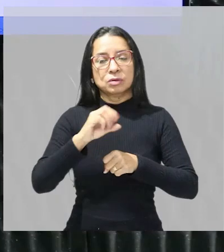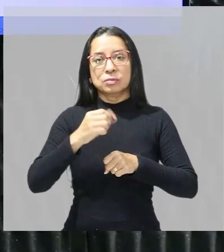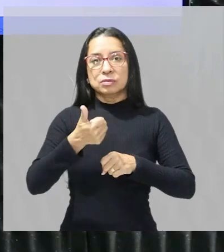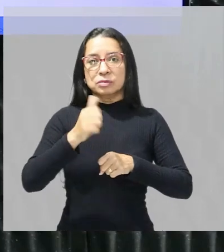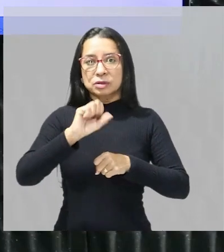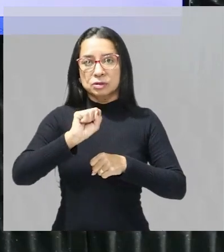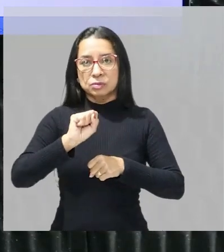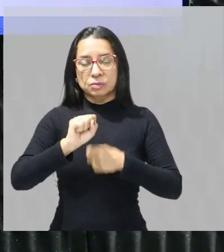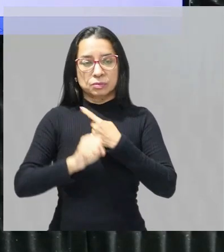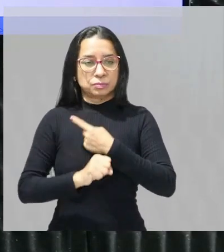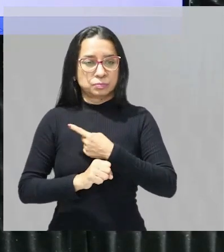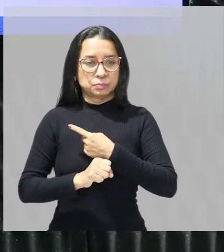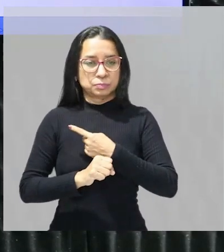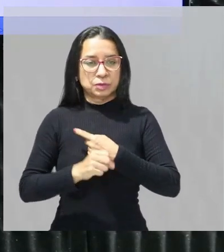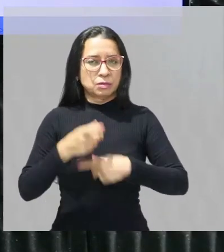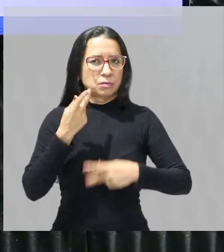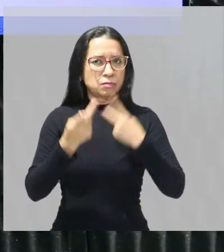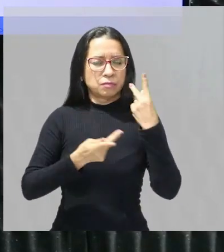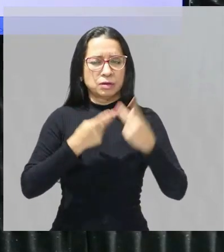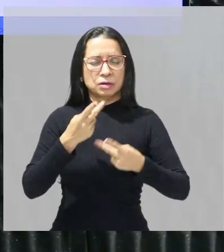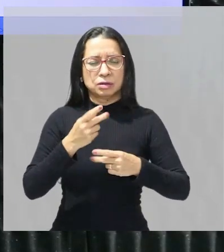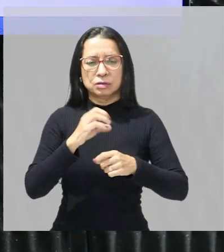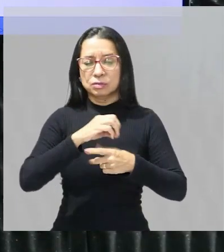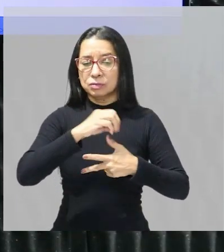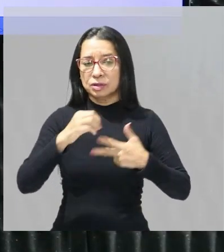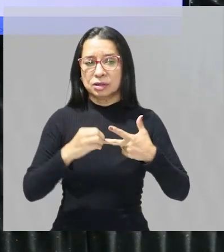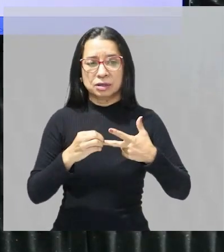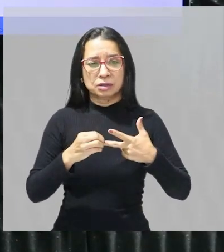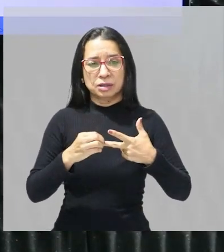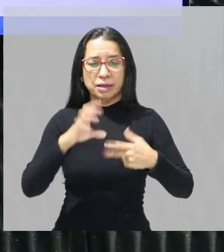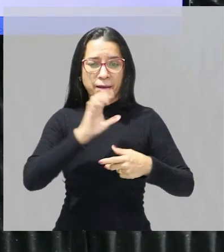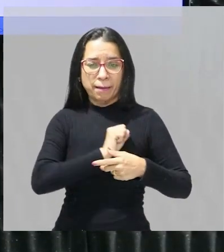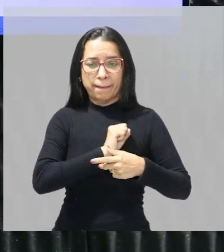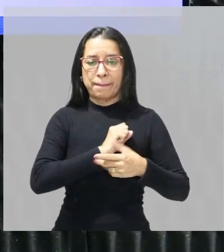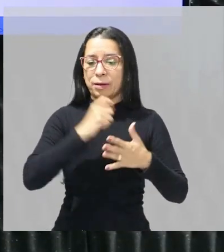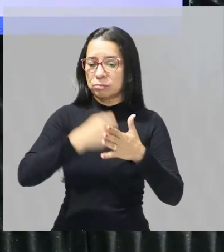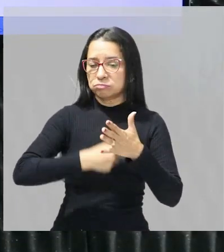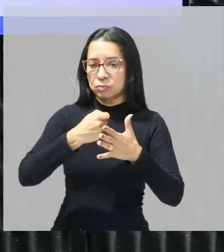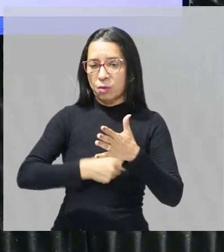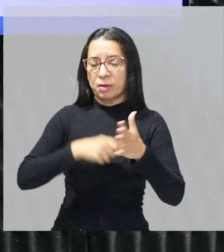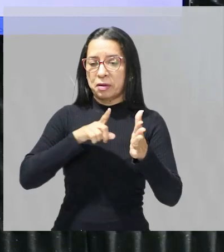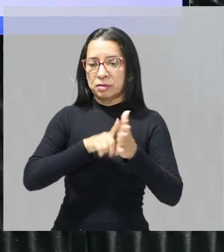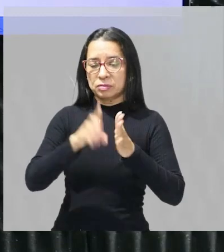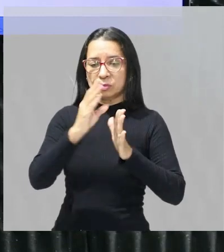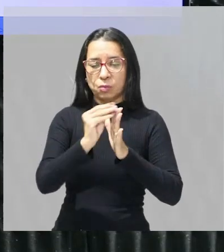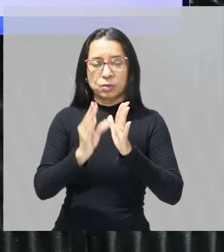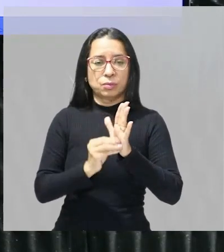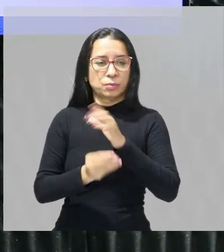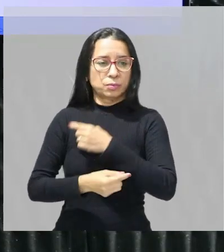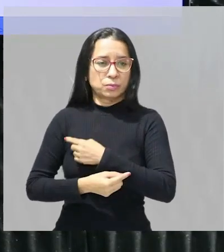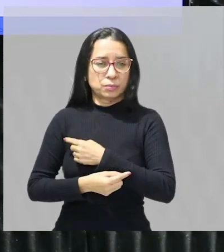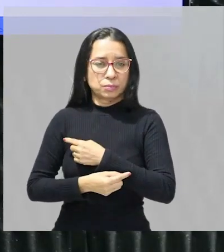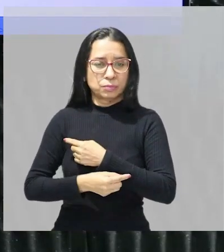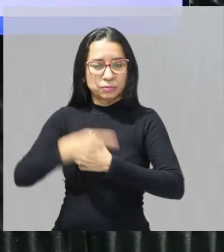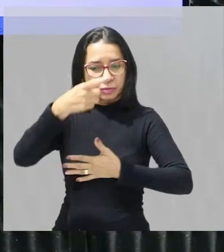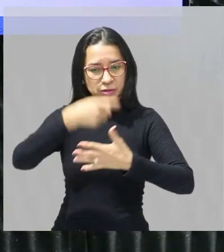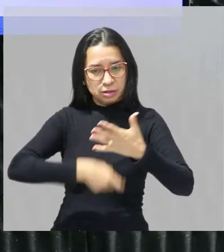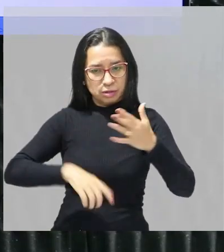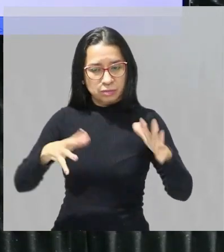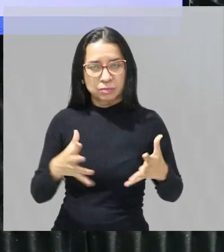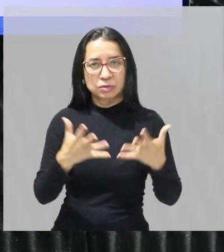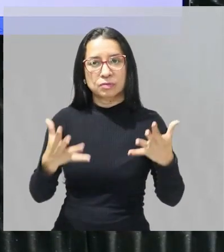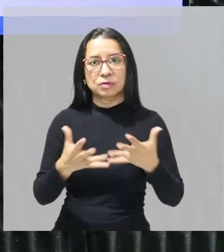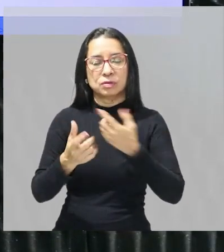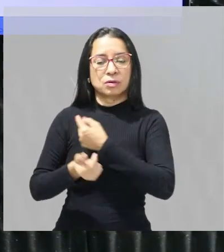te falando que o Enem adora cobrar essa temática de agropecuária mundial, brasileira, questões ecológicas. Texto motivador, vamos